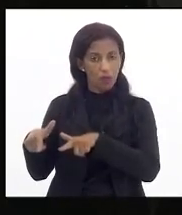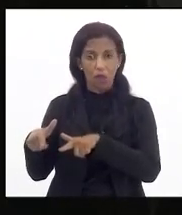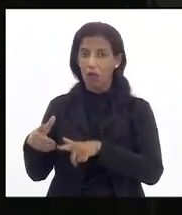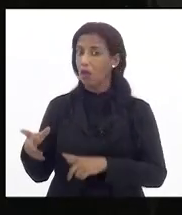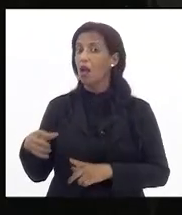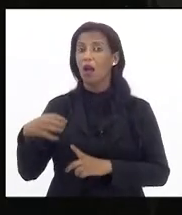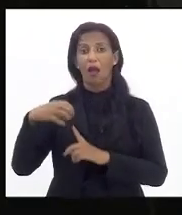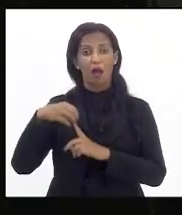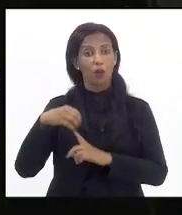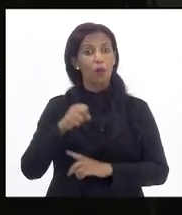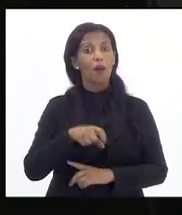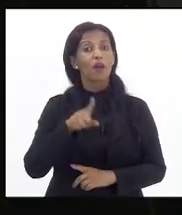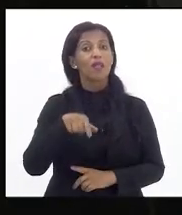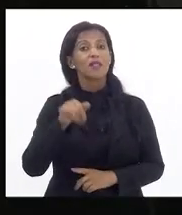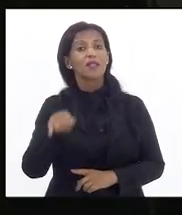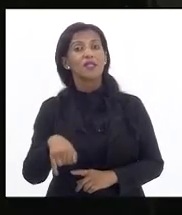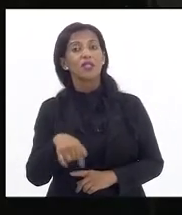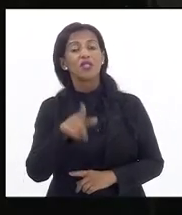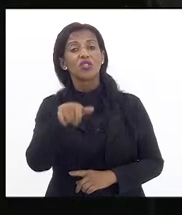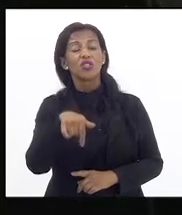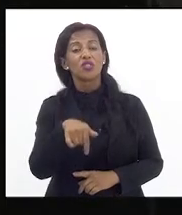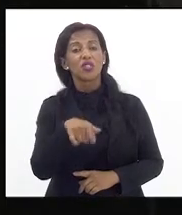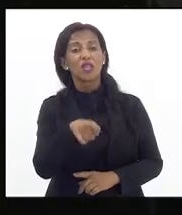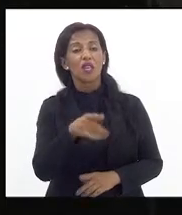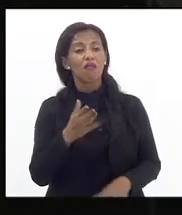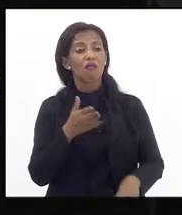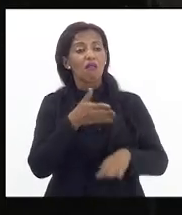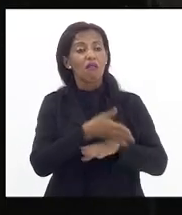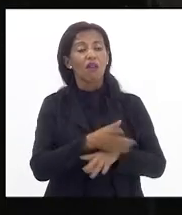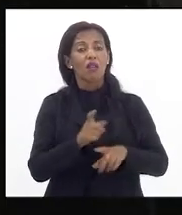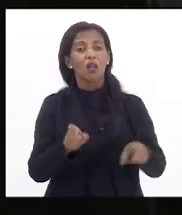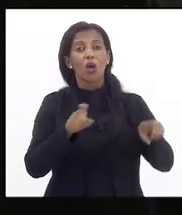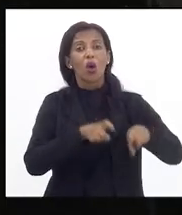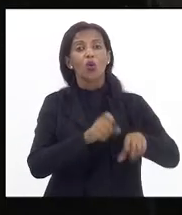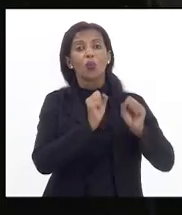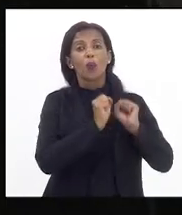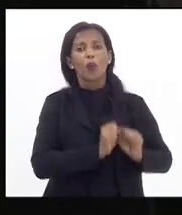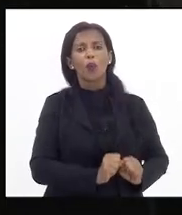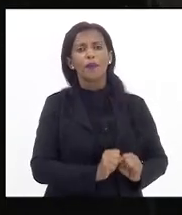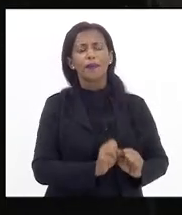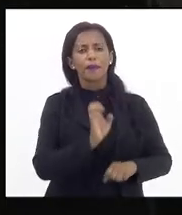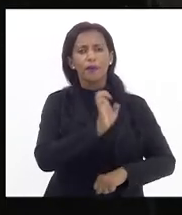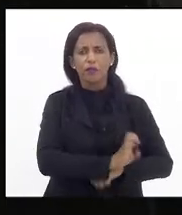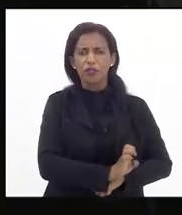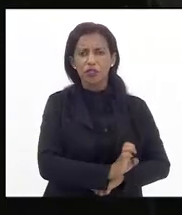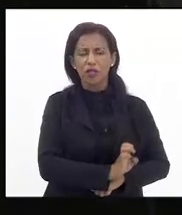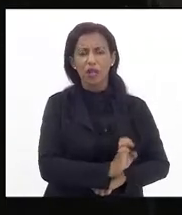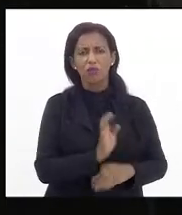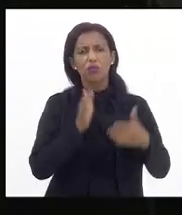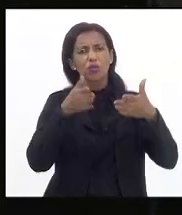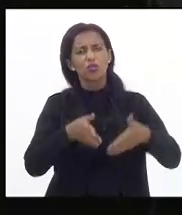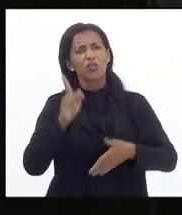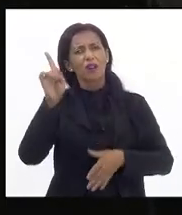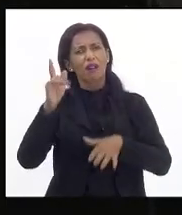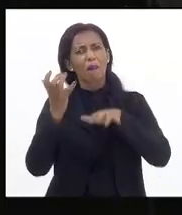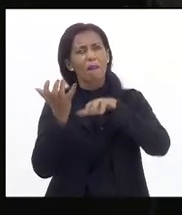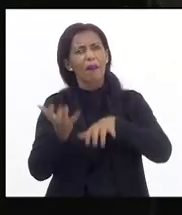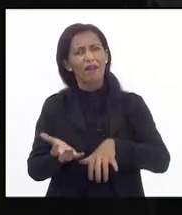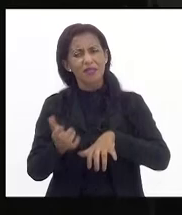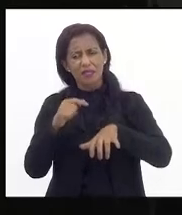culpa é assim de quem assume o poder nesse estado que não chega em Brasília